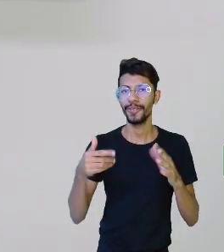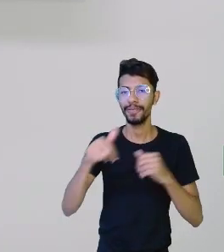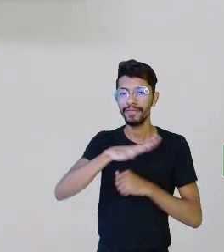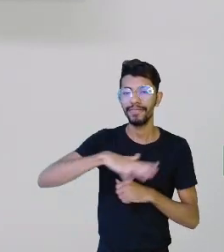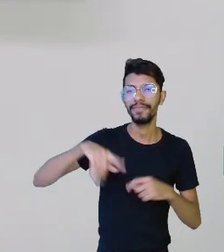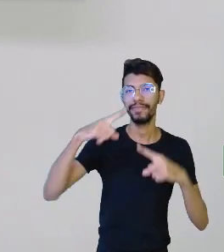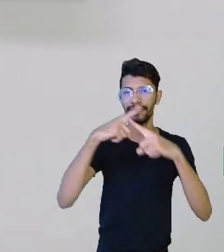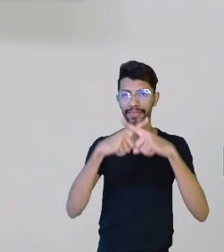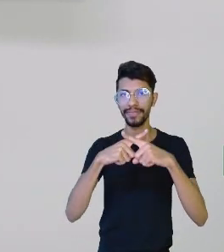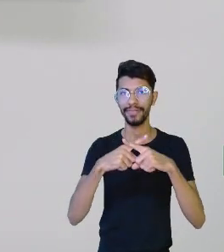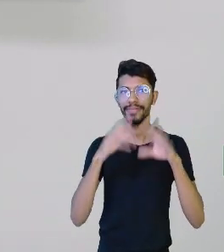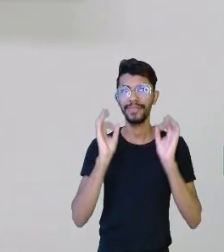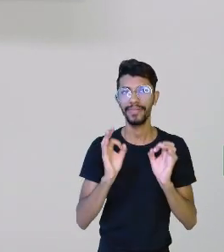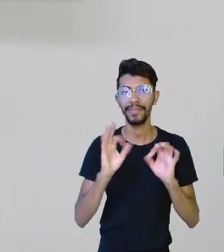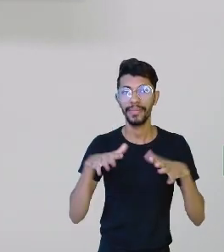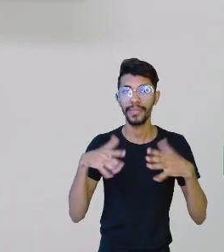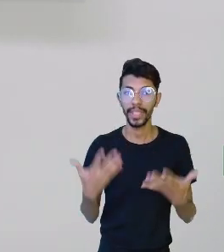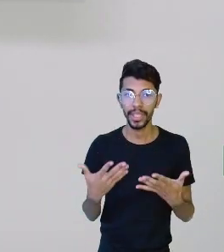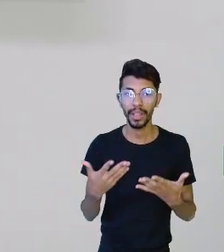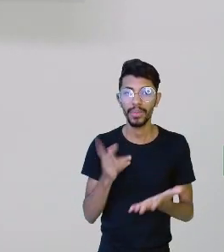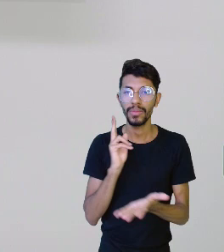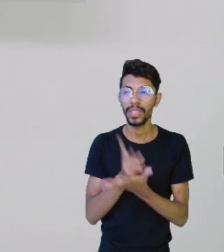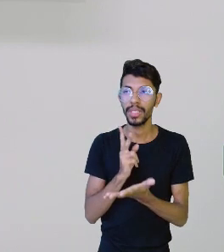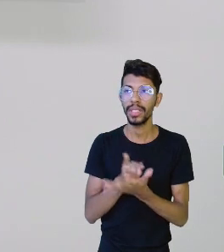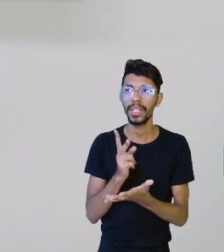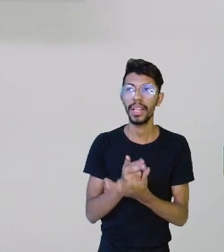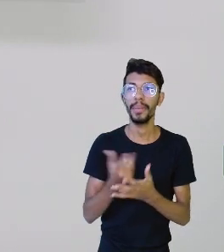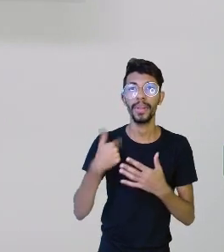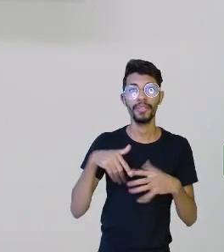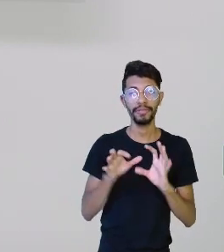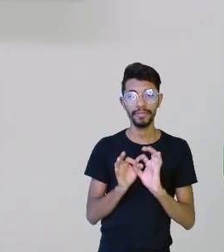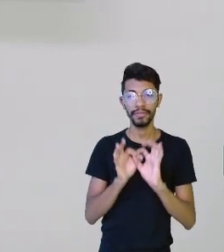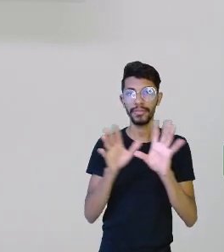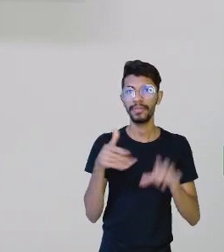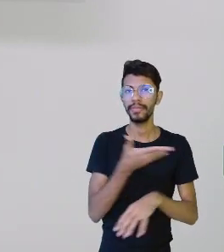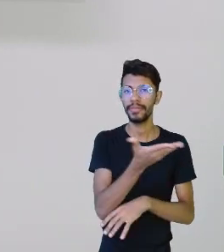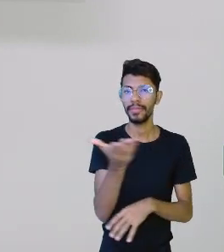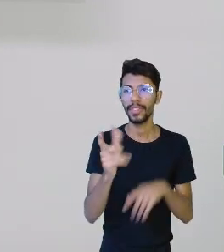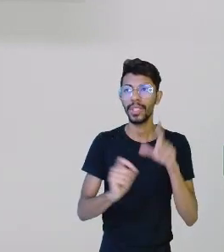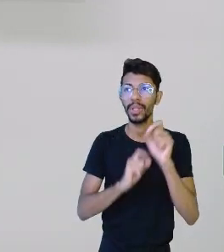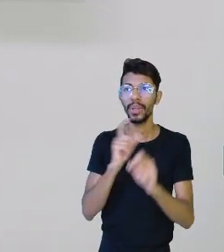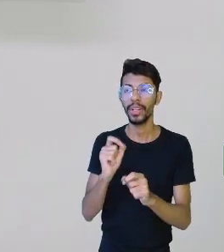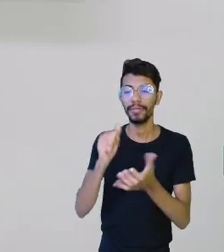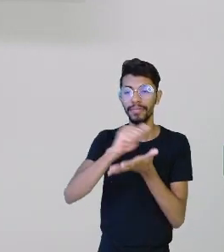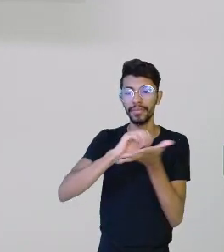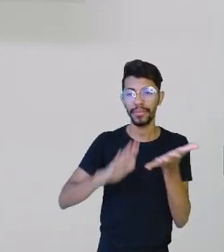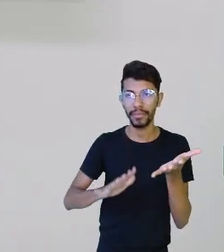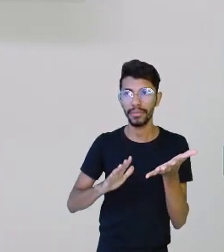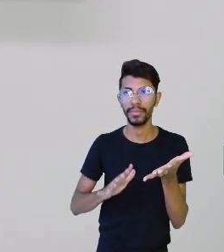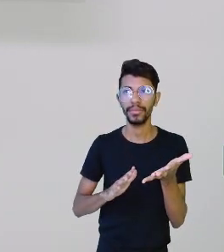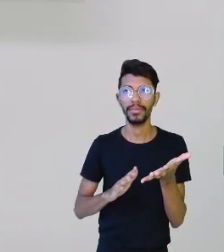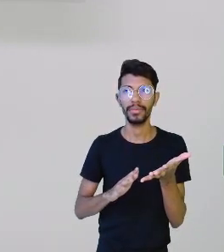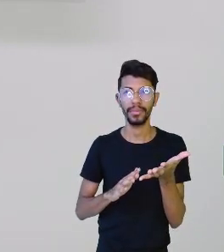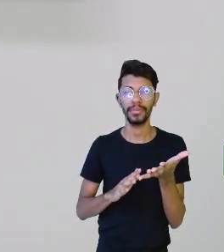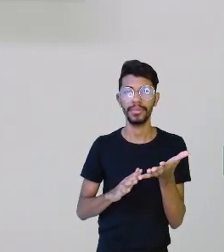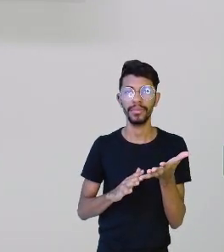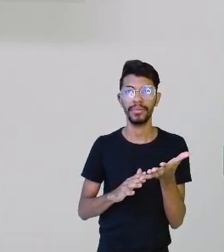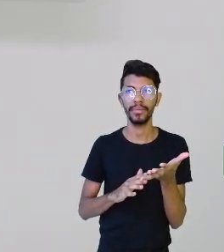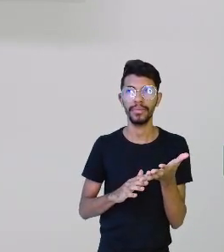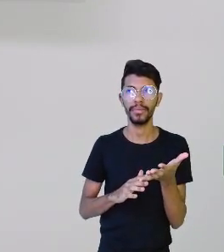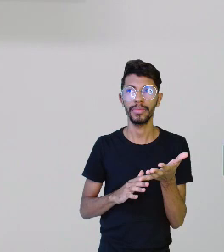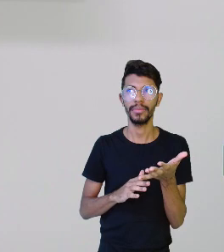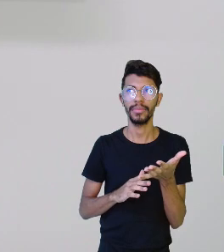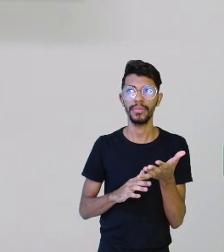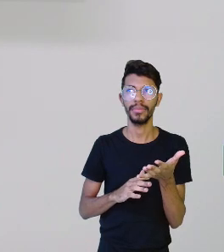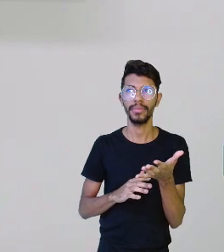multiplicação. E como sempre, eu vou deixar aqui para vocês uma atividade. Vamos ver a atividade que